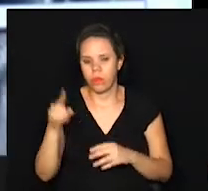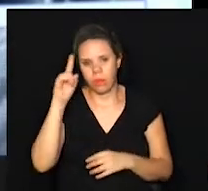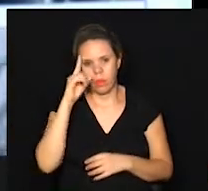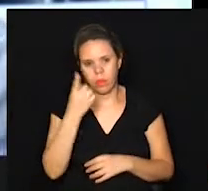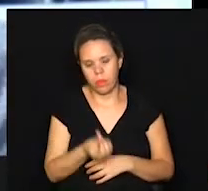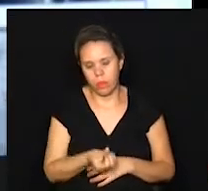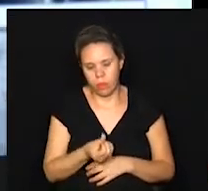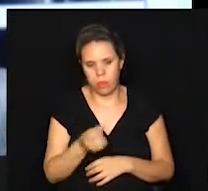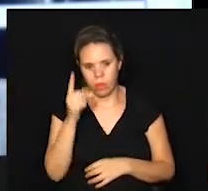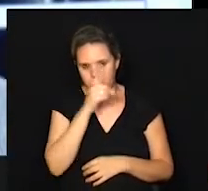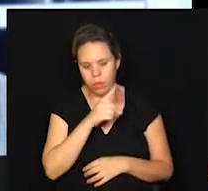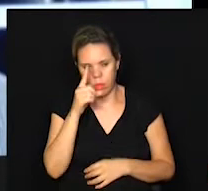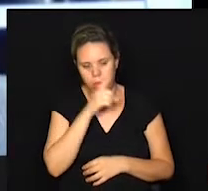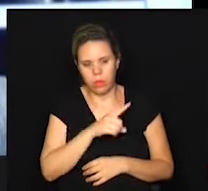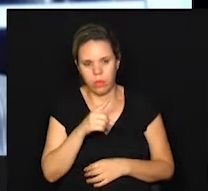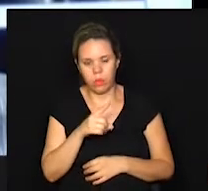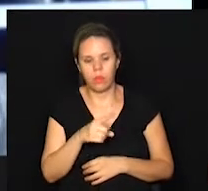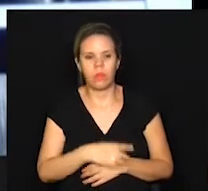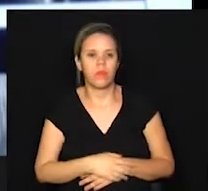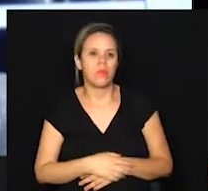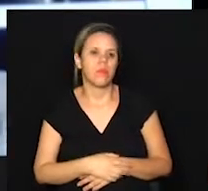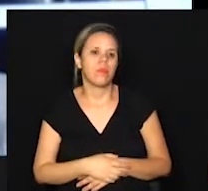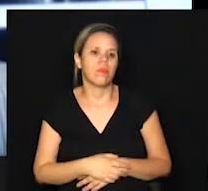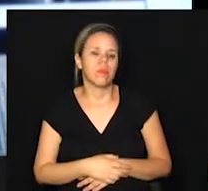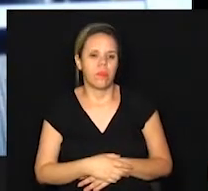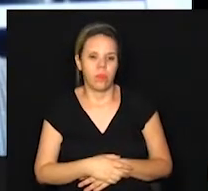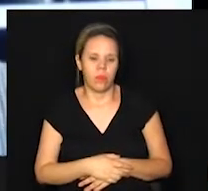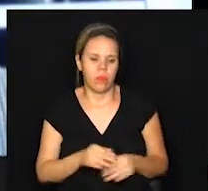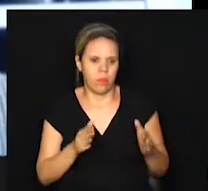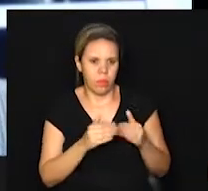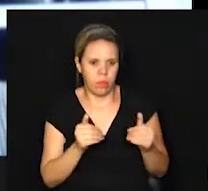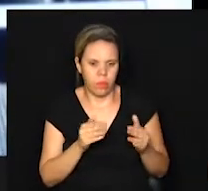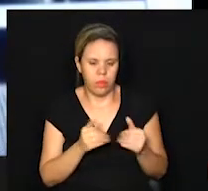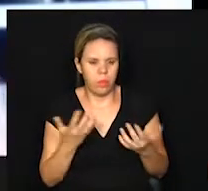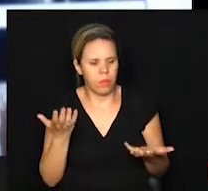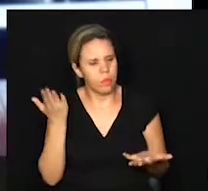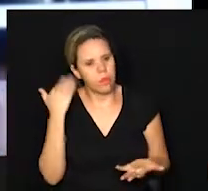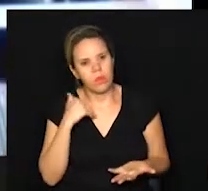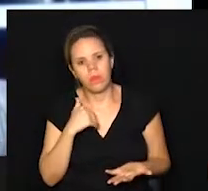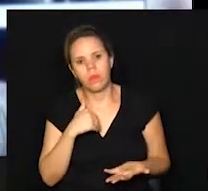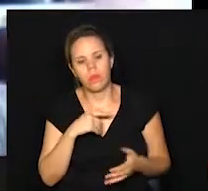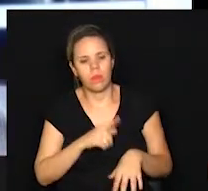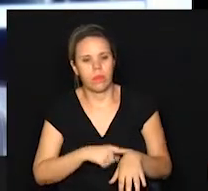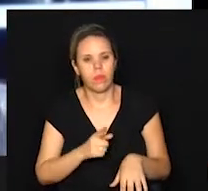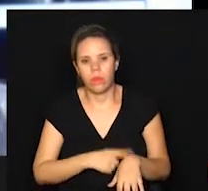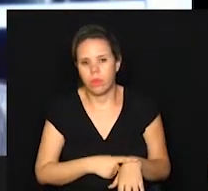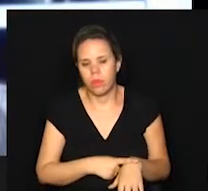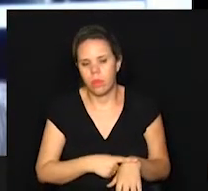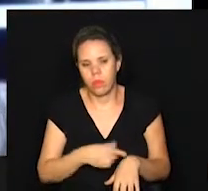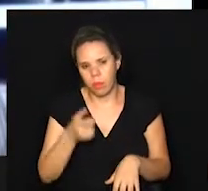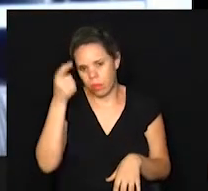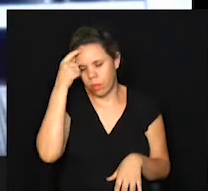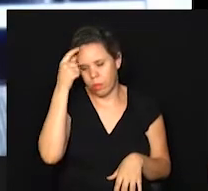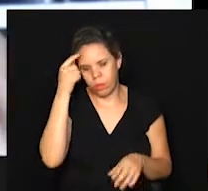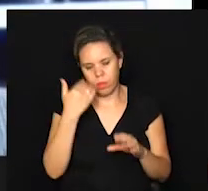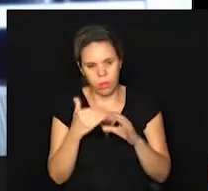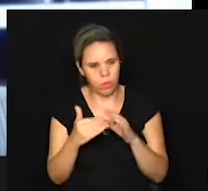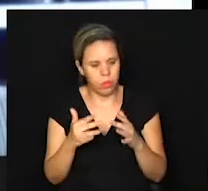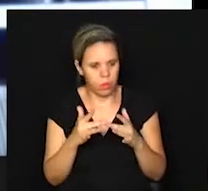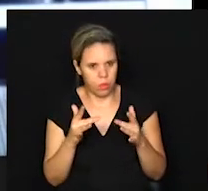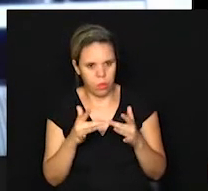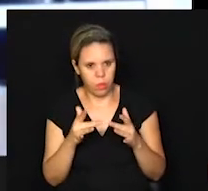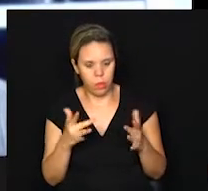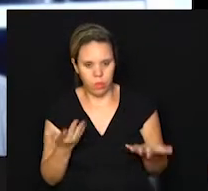no dia seguinte, 16 de agosto, solicitando, queria saber a minha carga horária, dando ciência do e-mail e solicitando minha